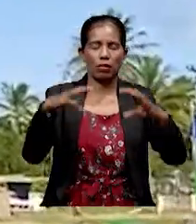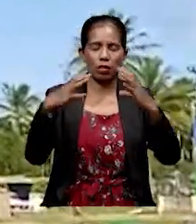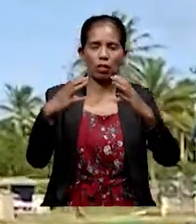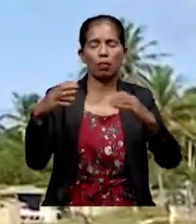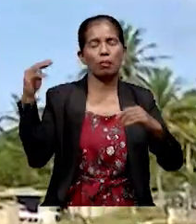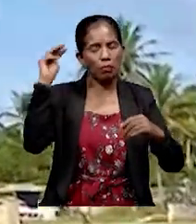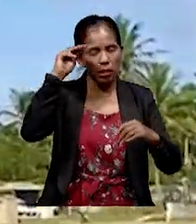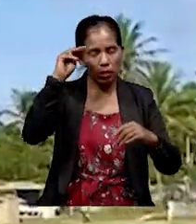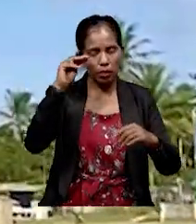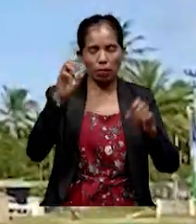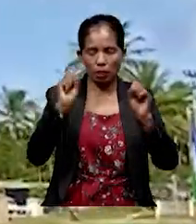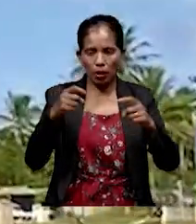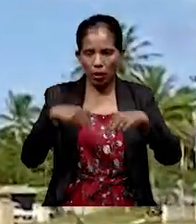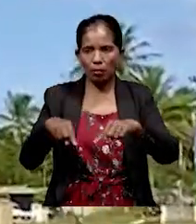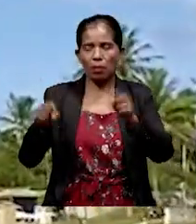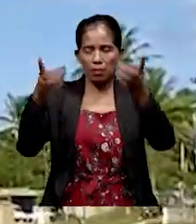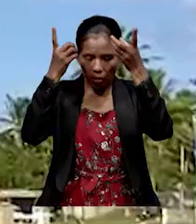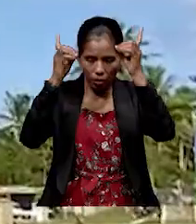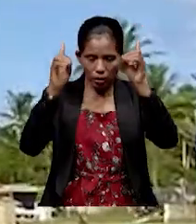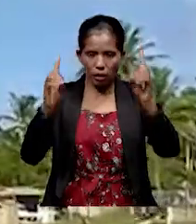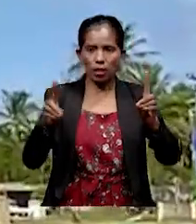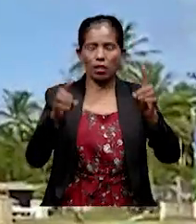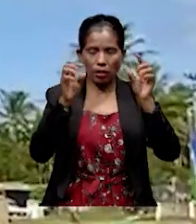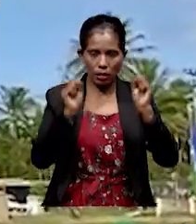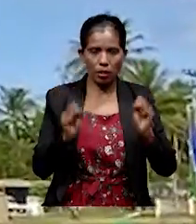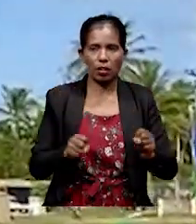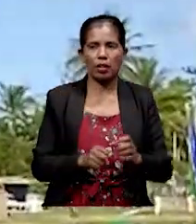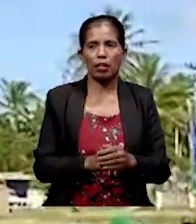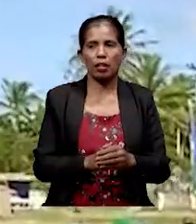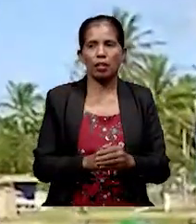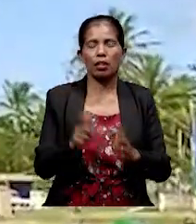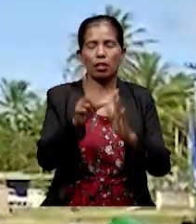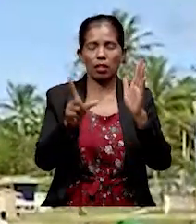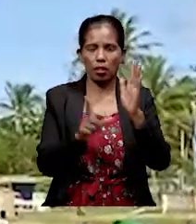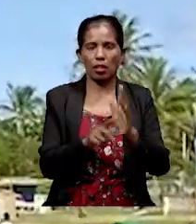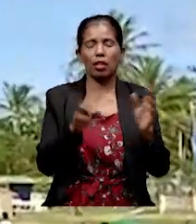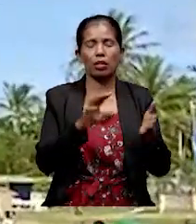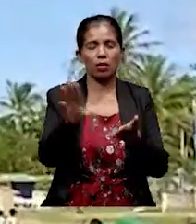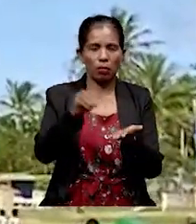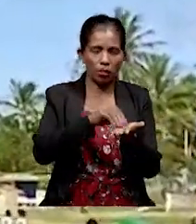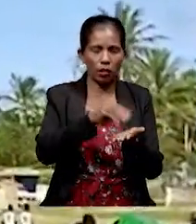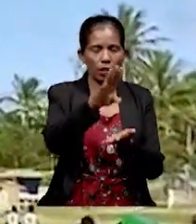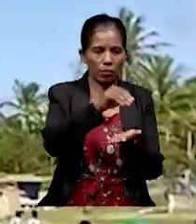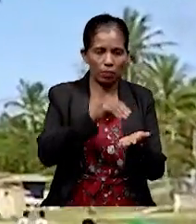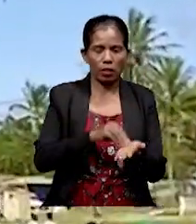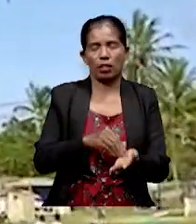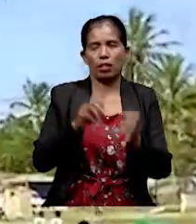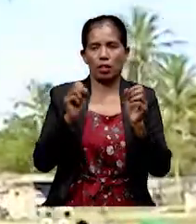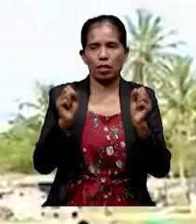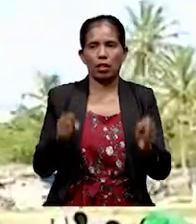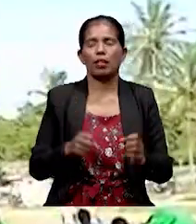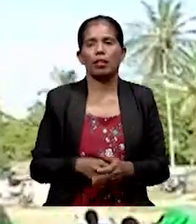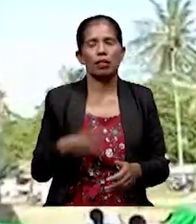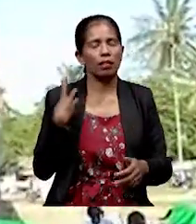levar, nenhuma que sai de céu, nenhuma que ordem, nenhuma que. E nem tinha aquela copia de lei, nem maga. E